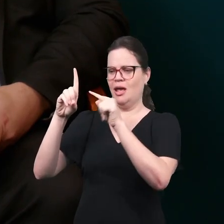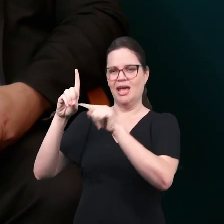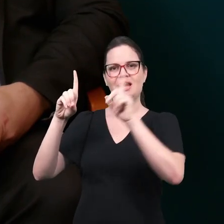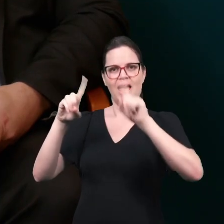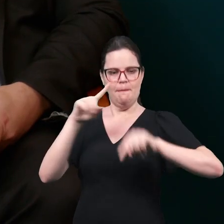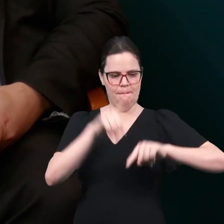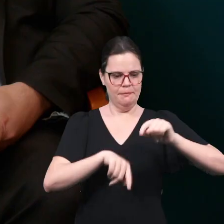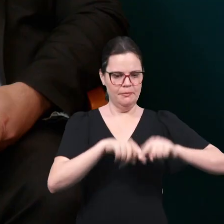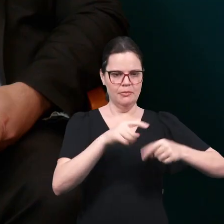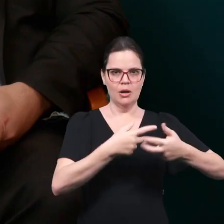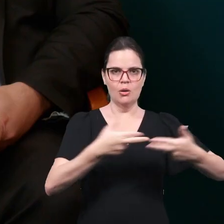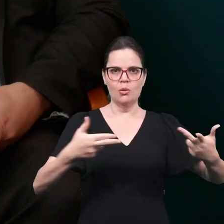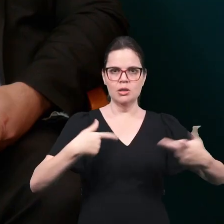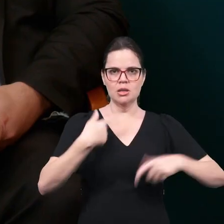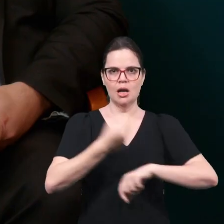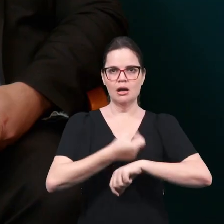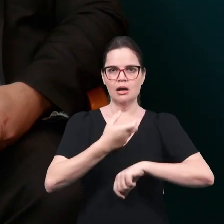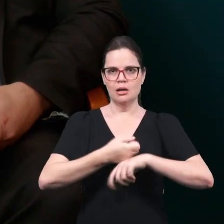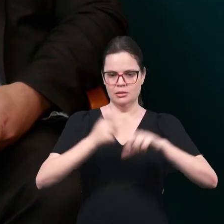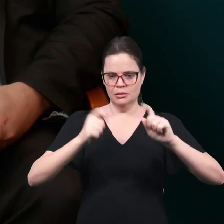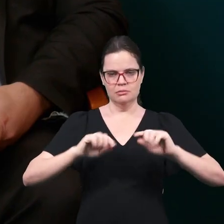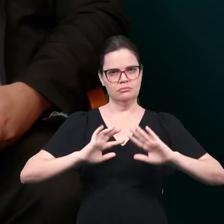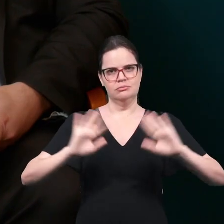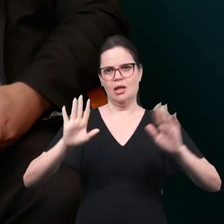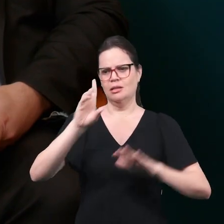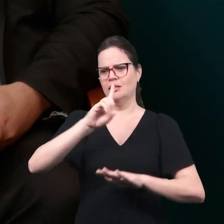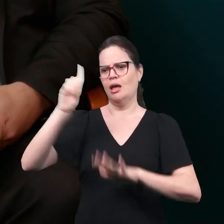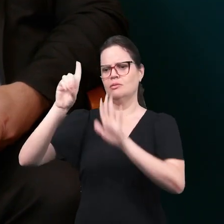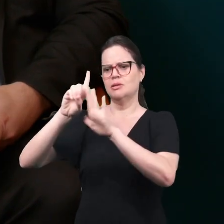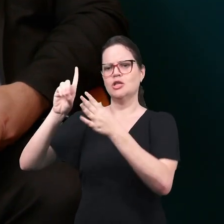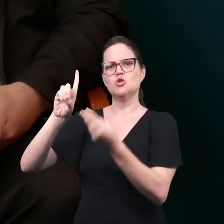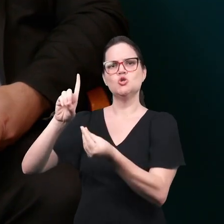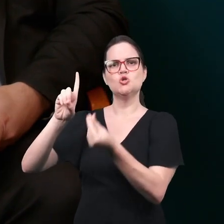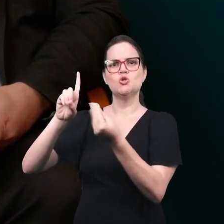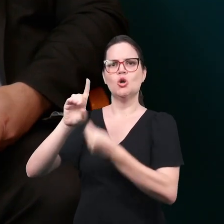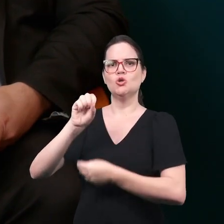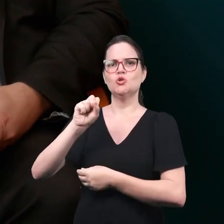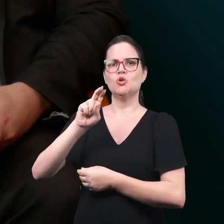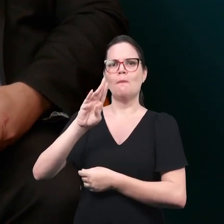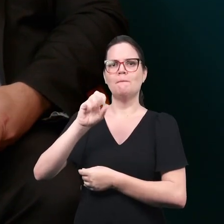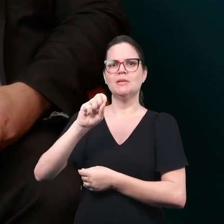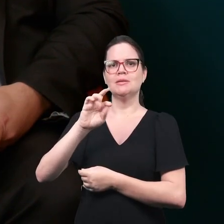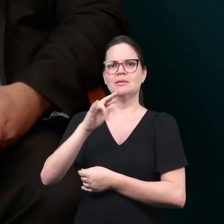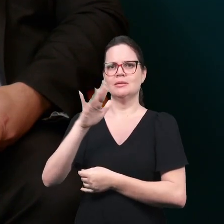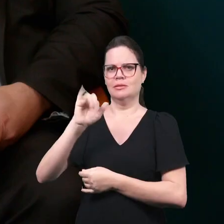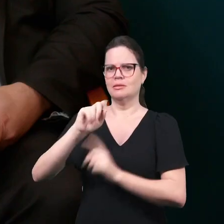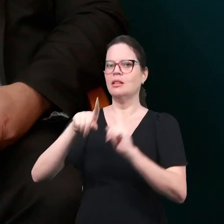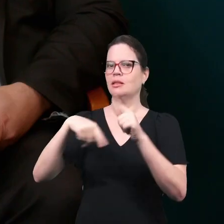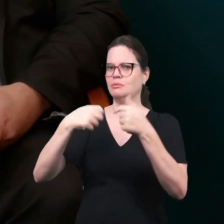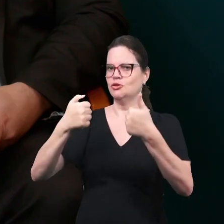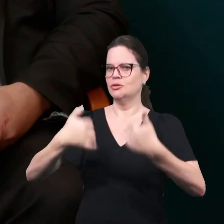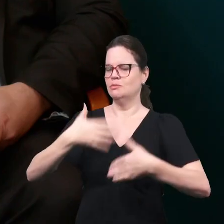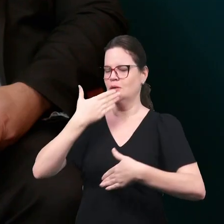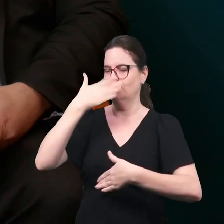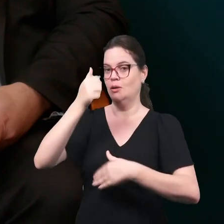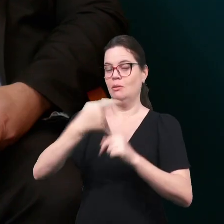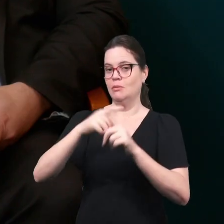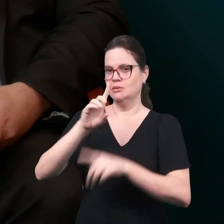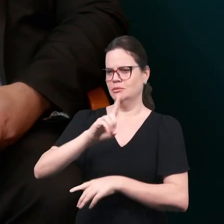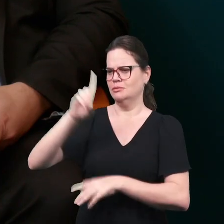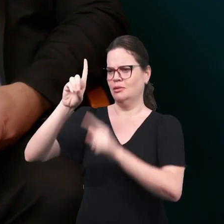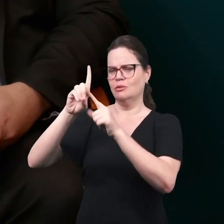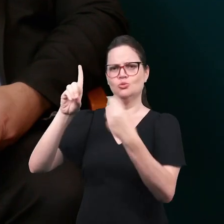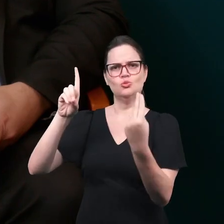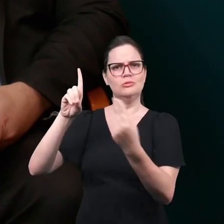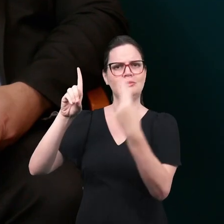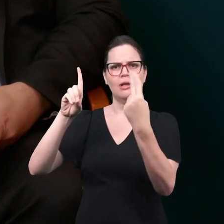o Senhor é substância. Depois nós vamos poder entender melhor até sobre isso. Então, não há como...